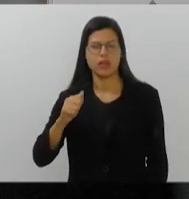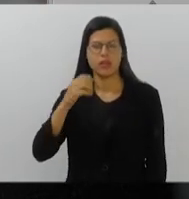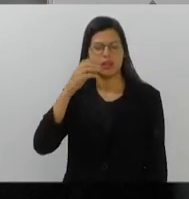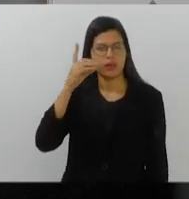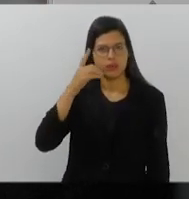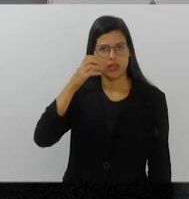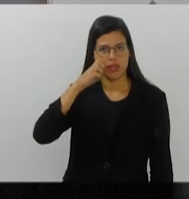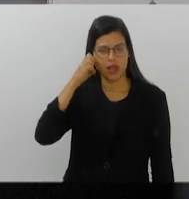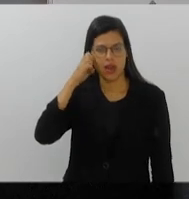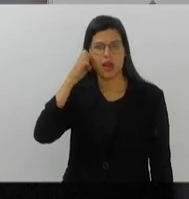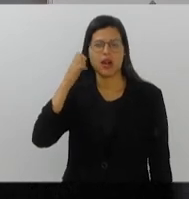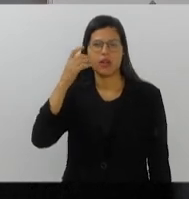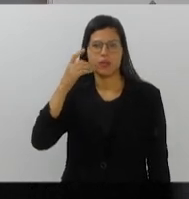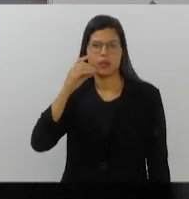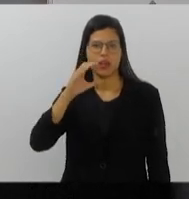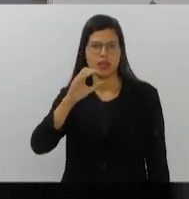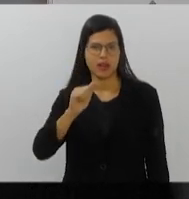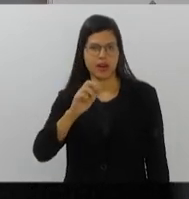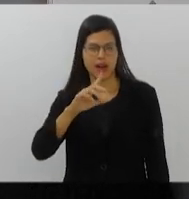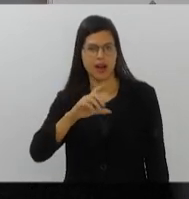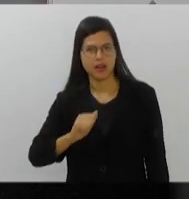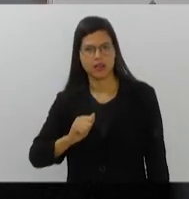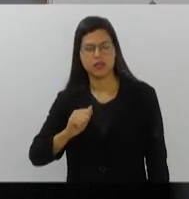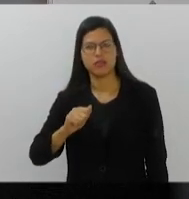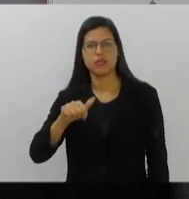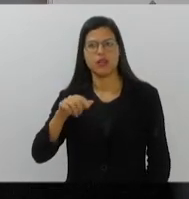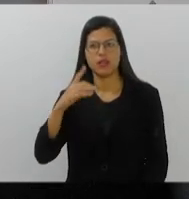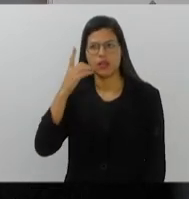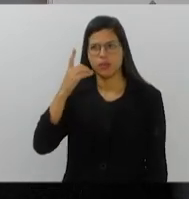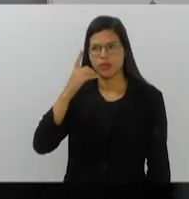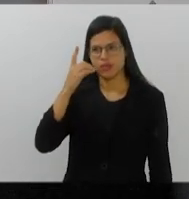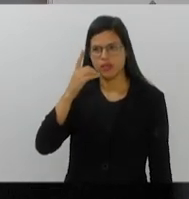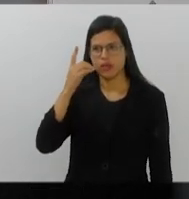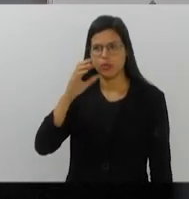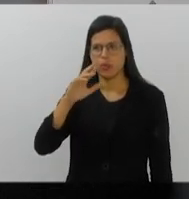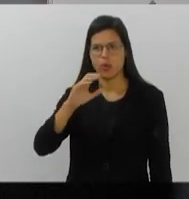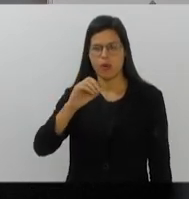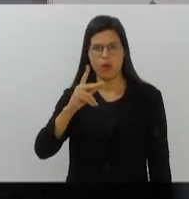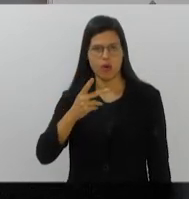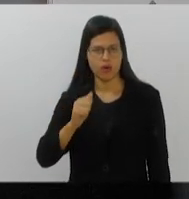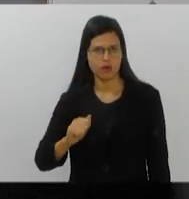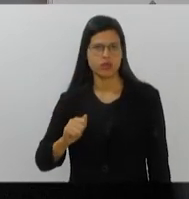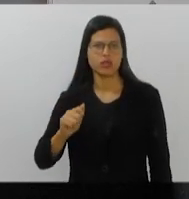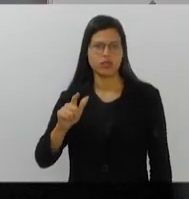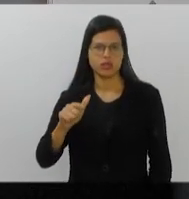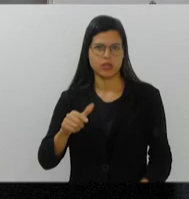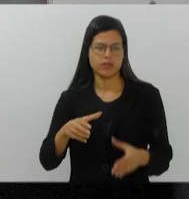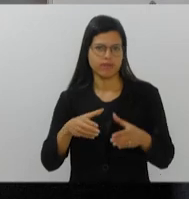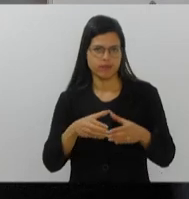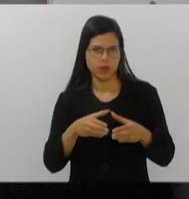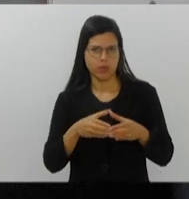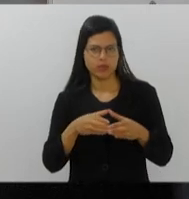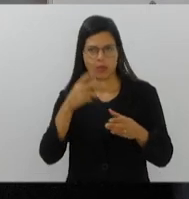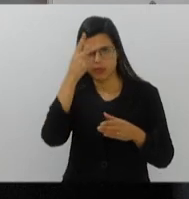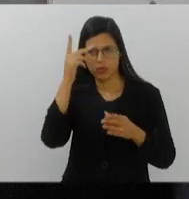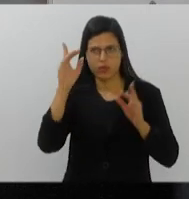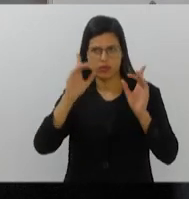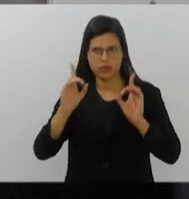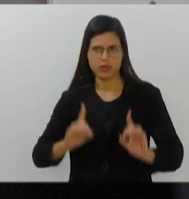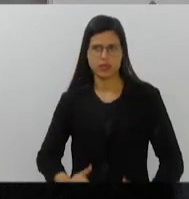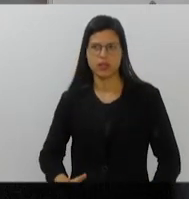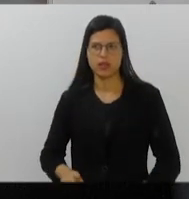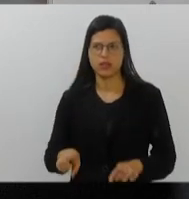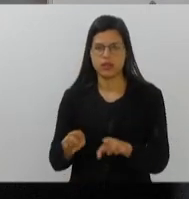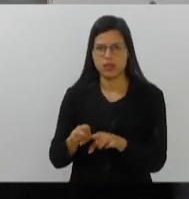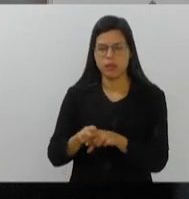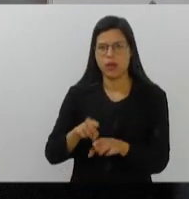deputada Carla Machado, deputado Júlio Rocha, meu amigo e vice-presidente da Comissão da Pessoa com Deficiência, meu querido amigo e irmão, deputado